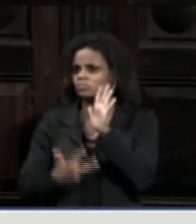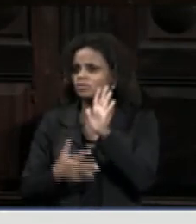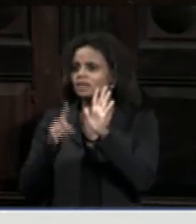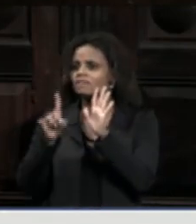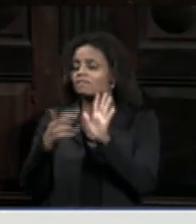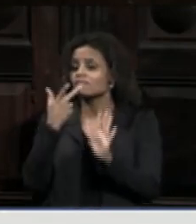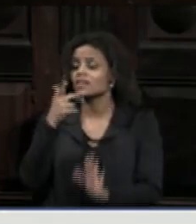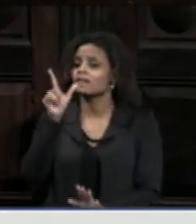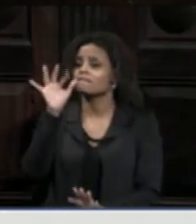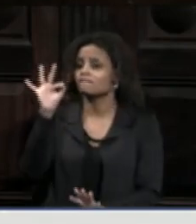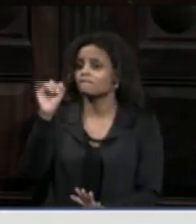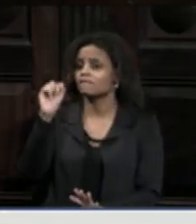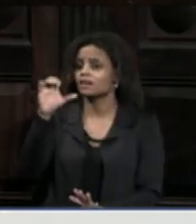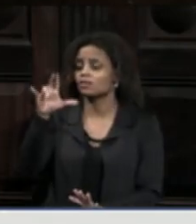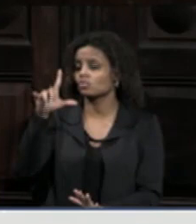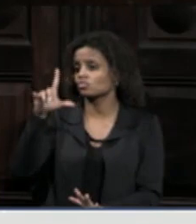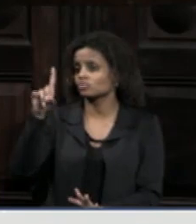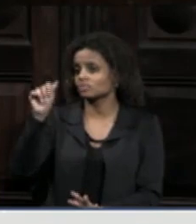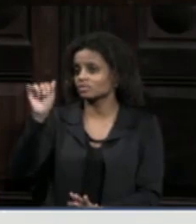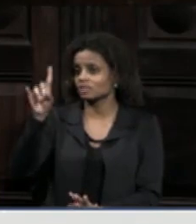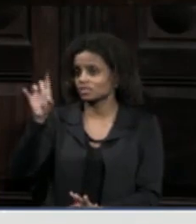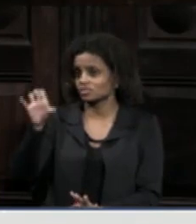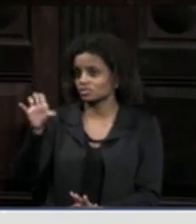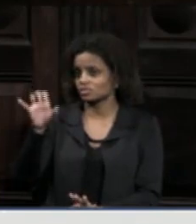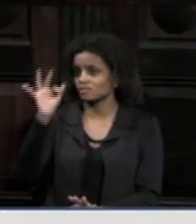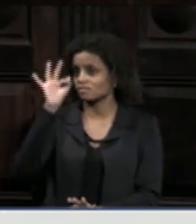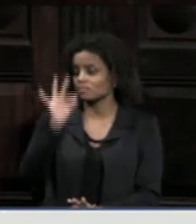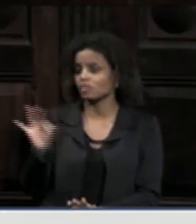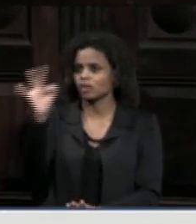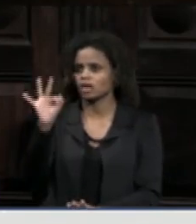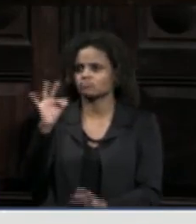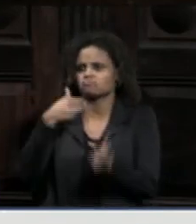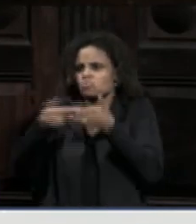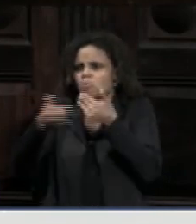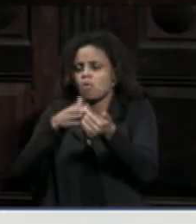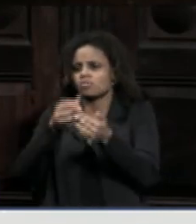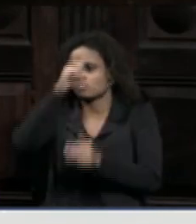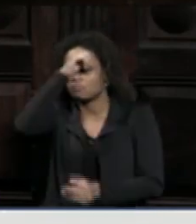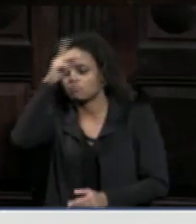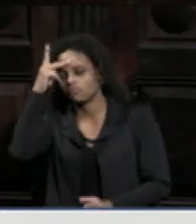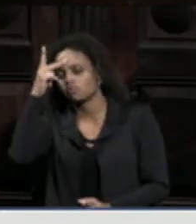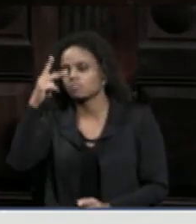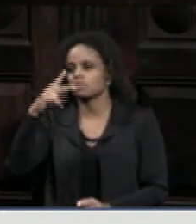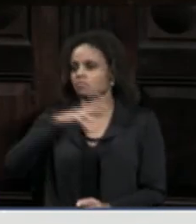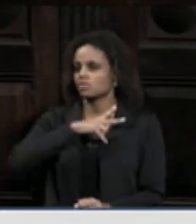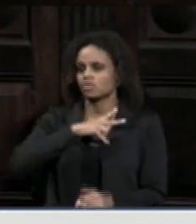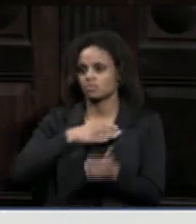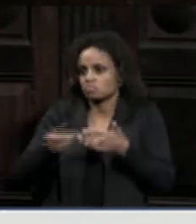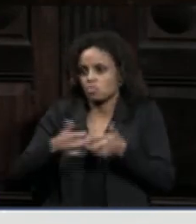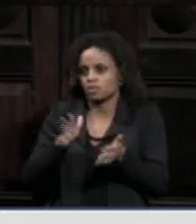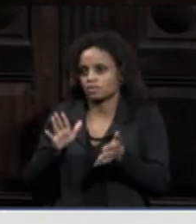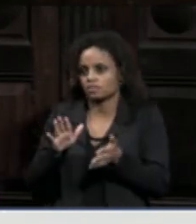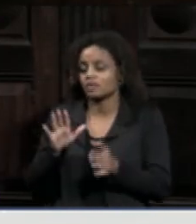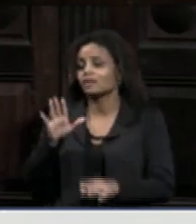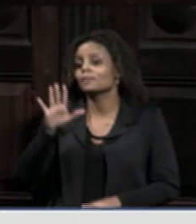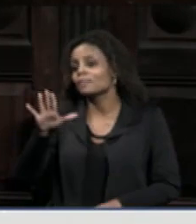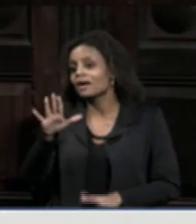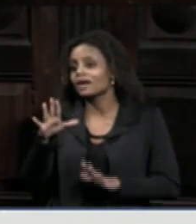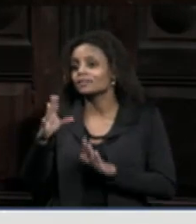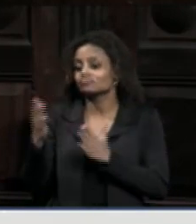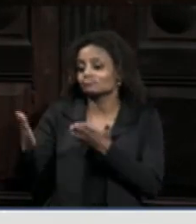superior, sem qualquer distinção. Já os manuais de